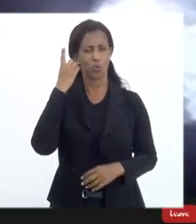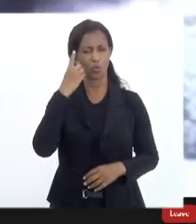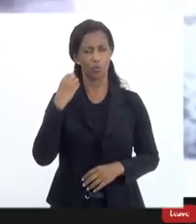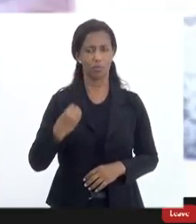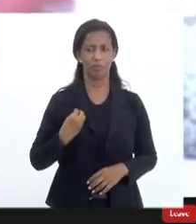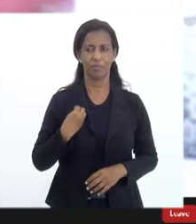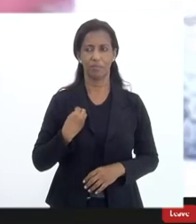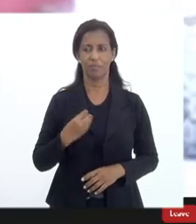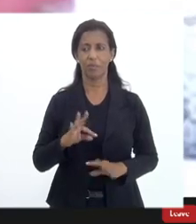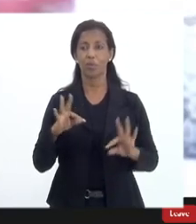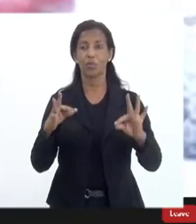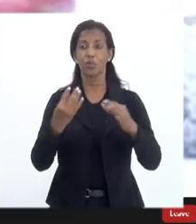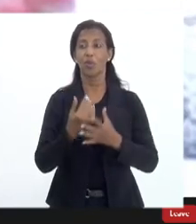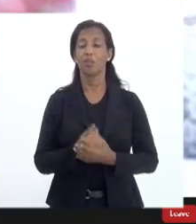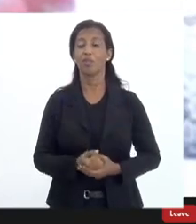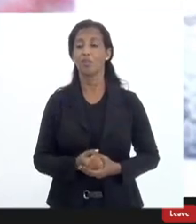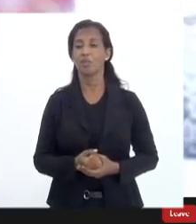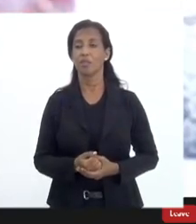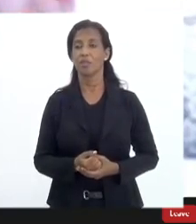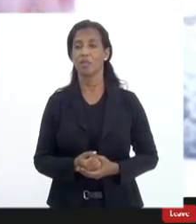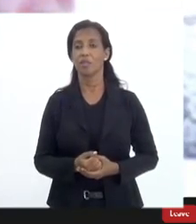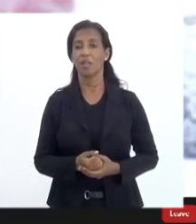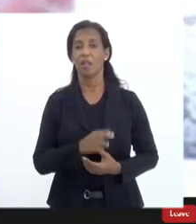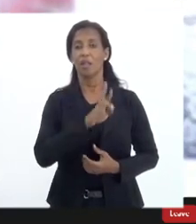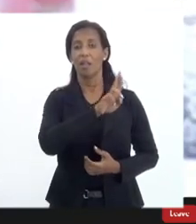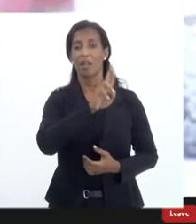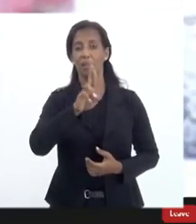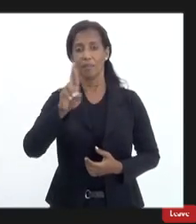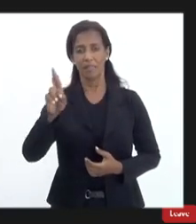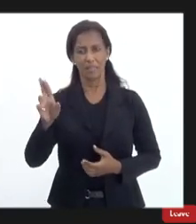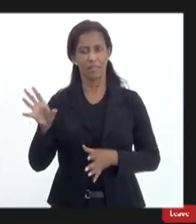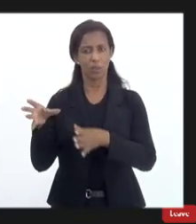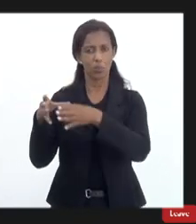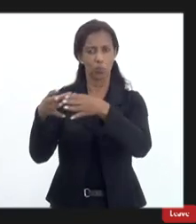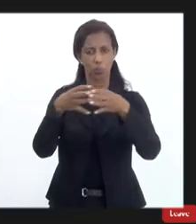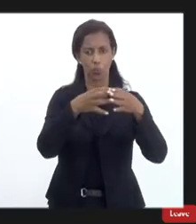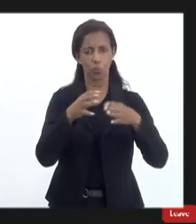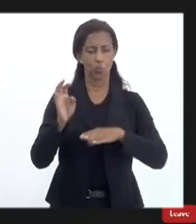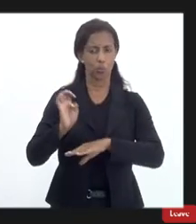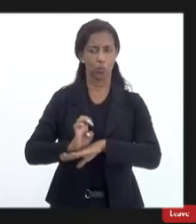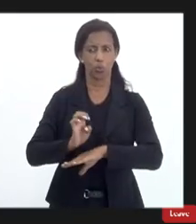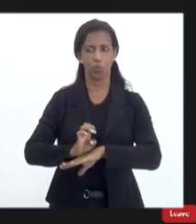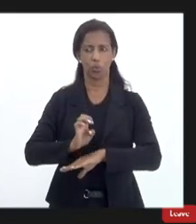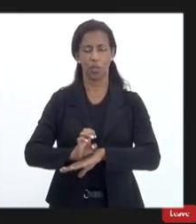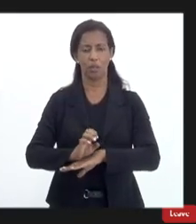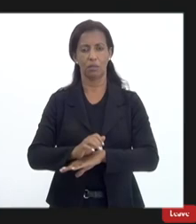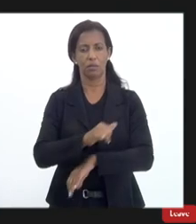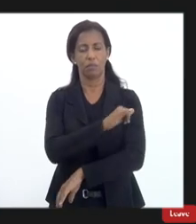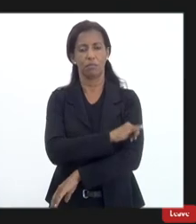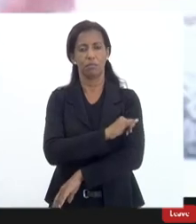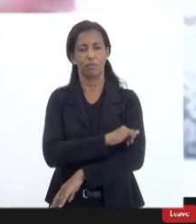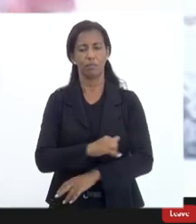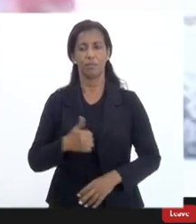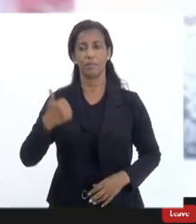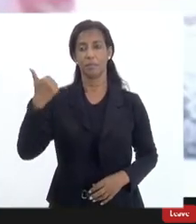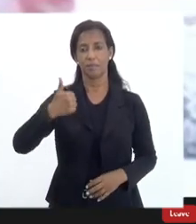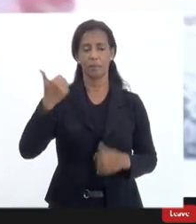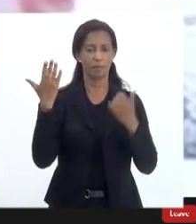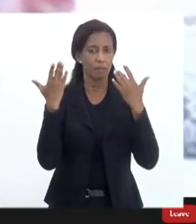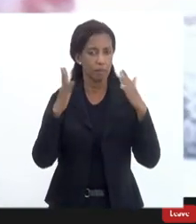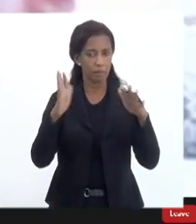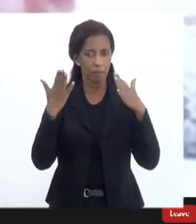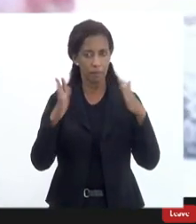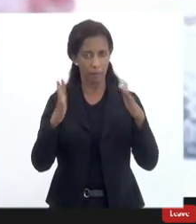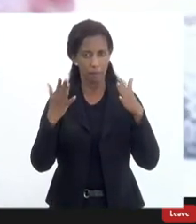os nossos representantes das entidades do Estado do Rio de Janeiro. Queria, em primeiro lugar,